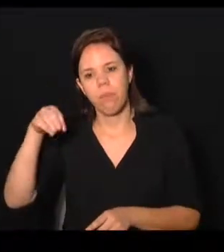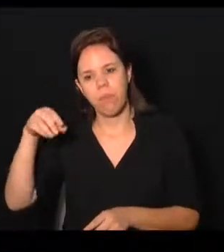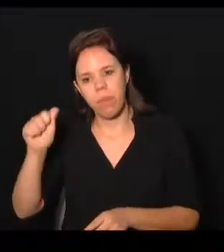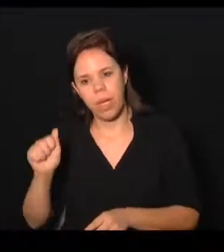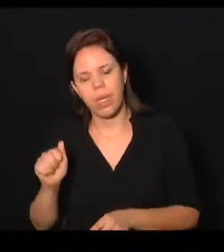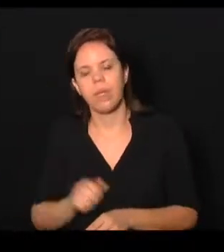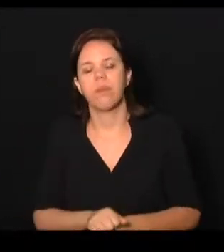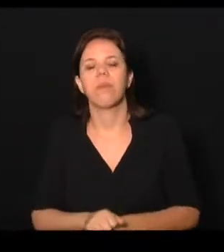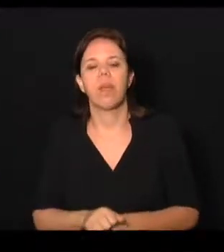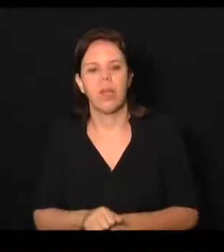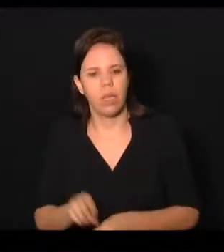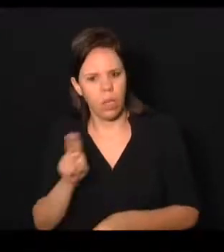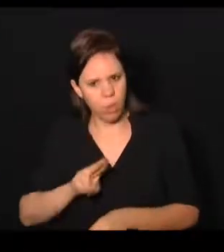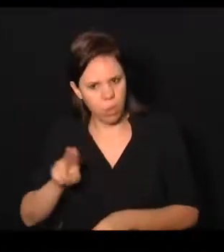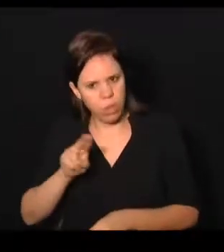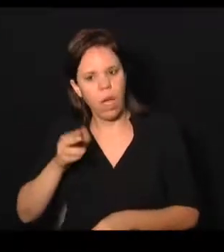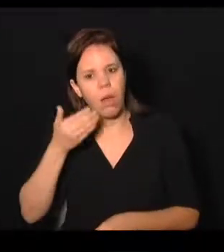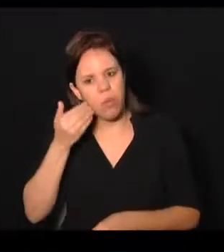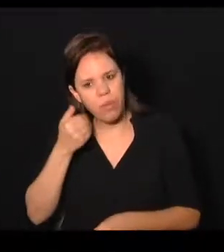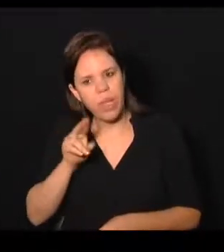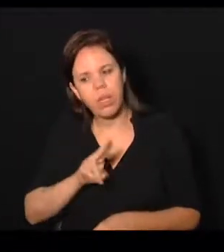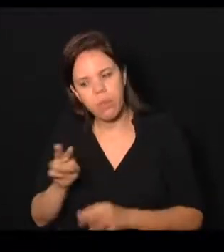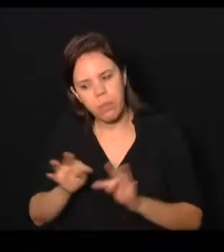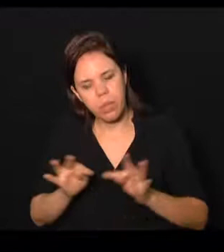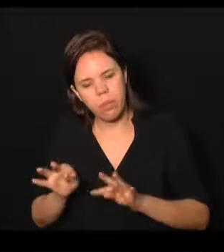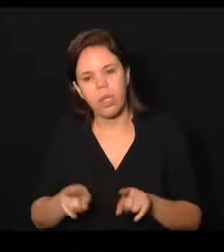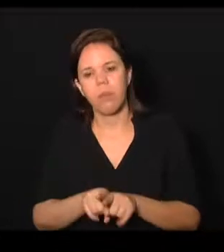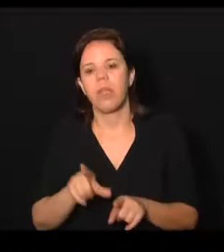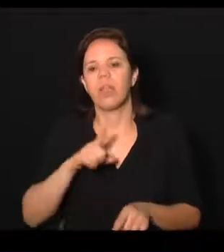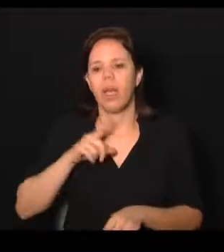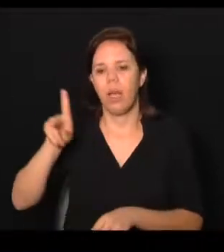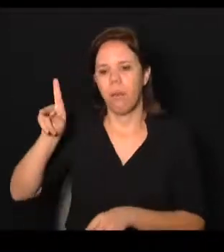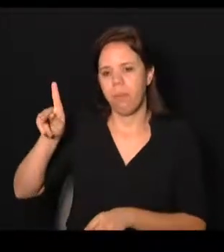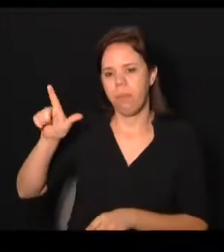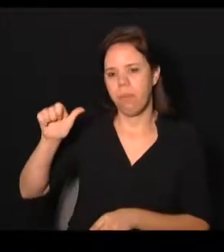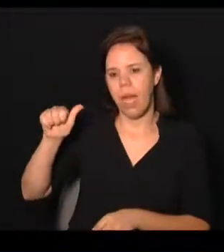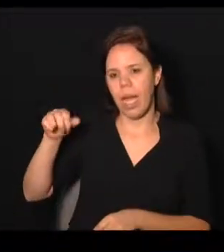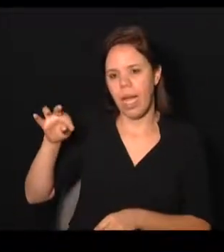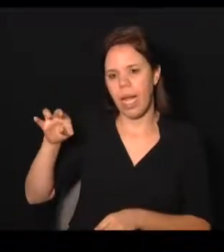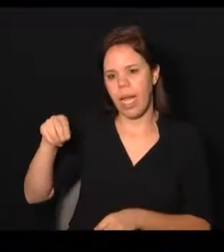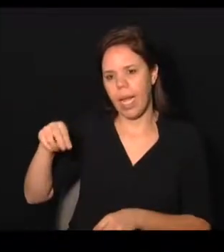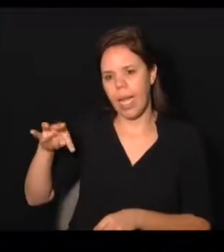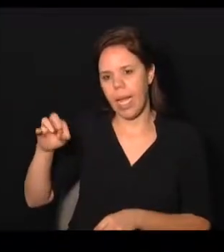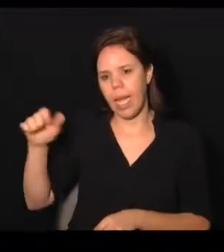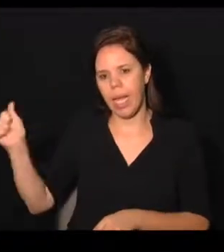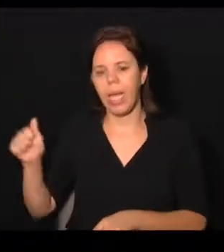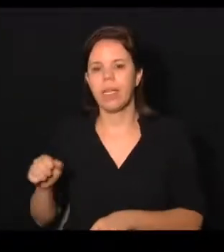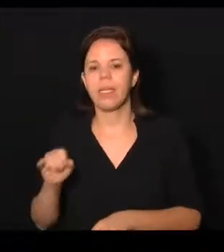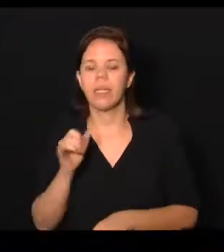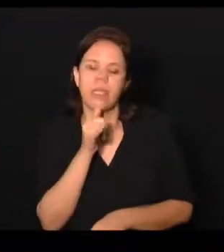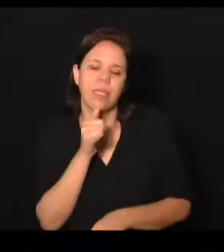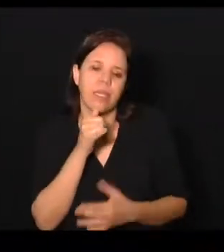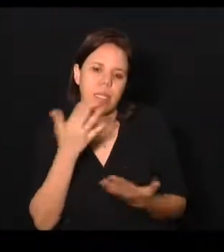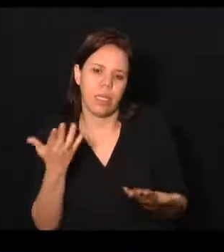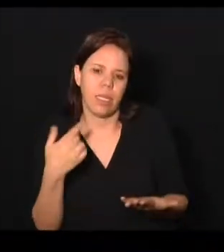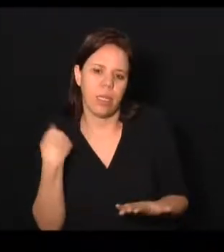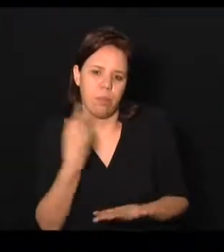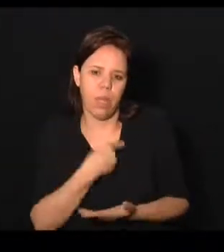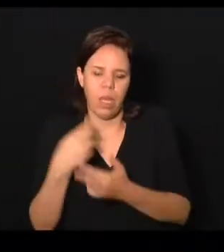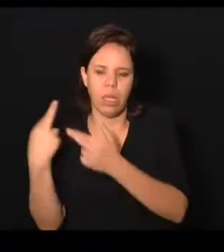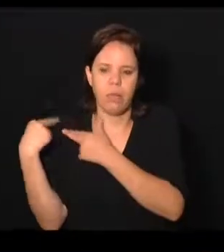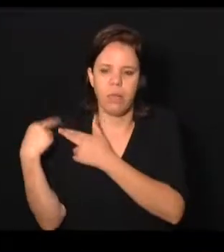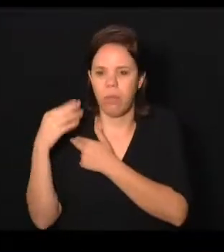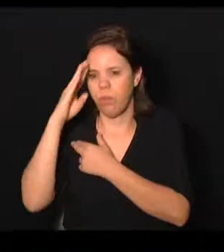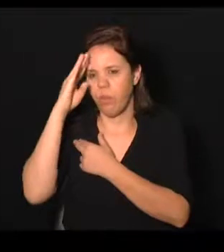A plaqueta, ela é a nossa célula que é responsável pela nossa coagulação primária. Então, dando um exemplo assim mais